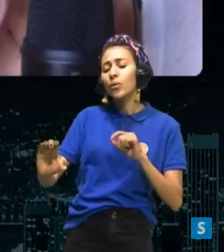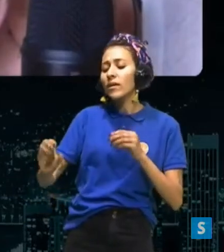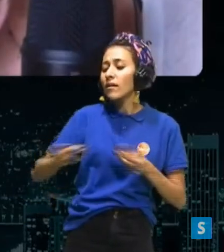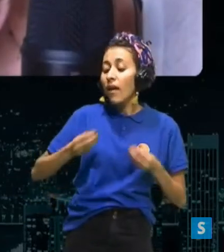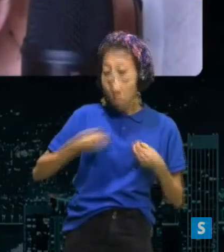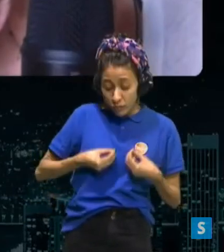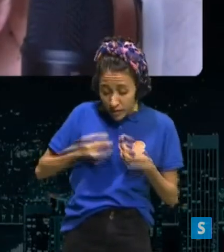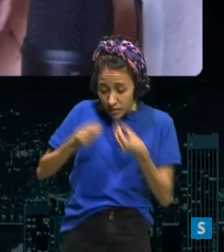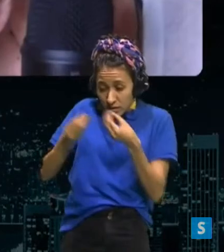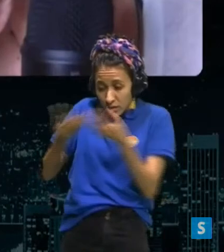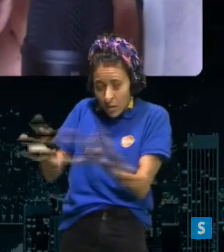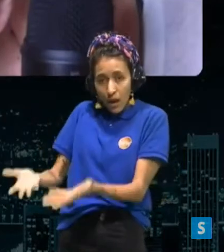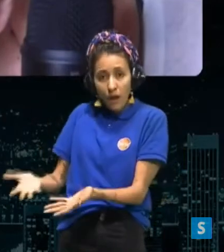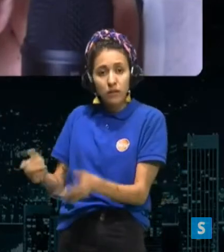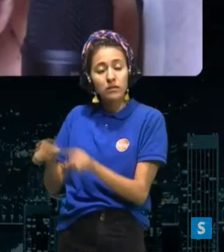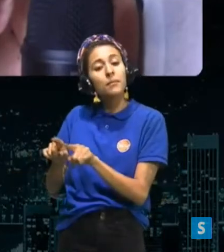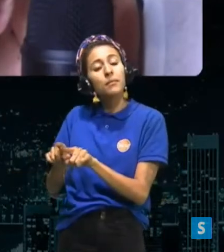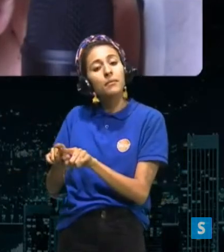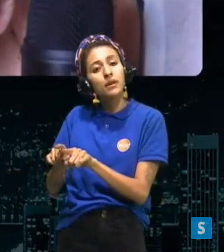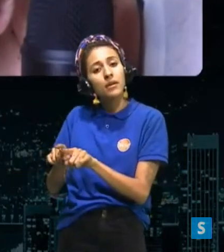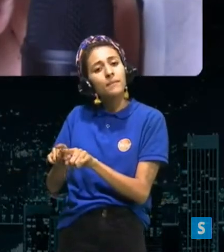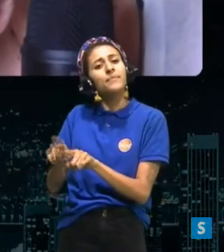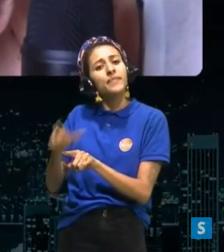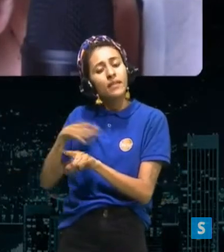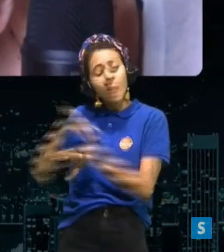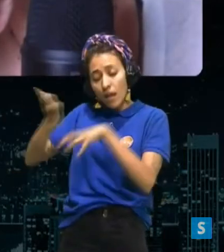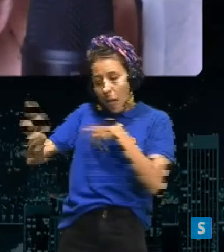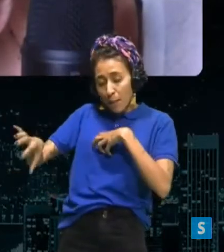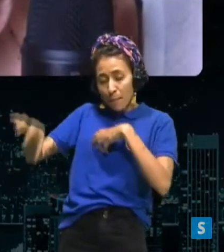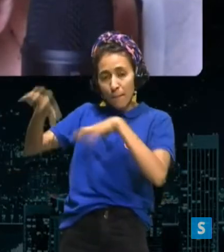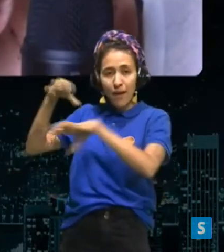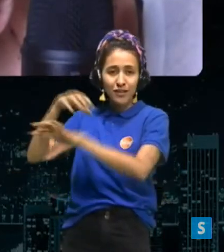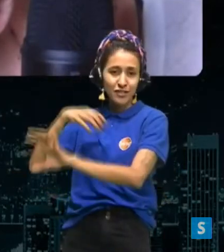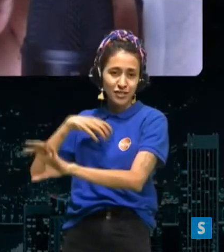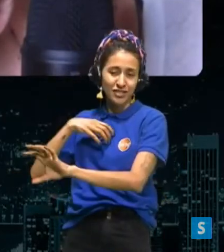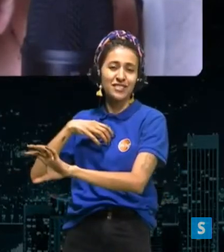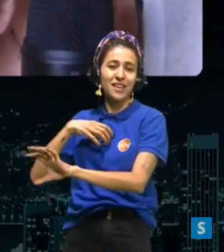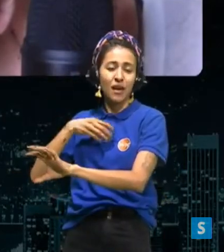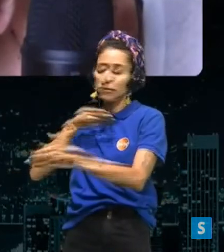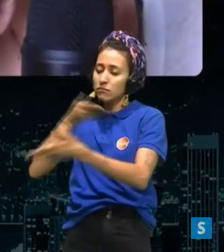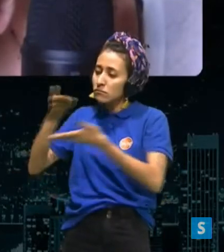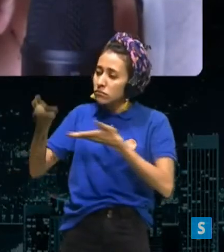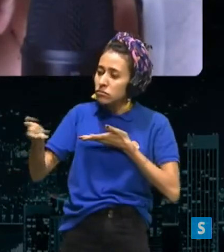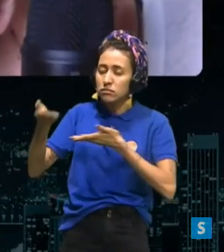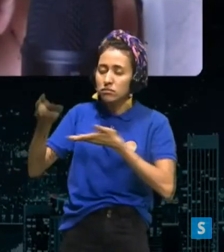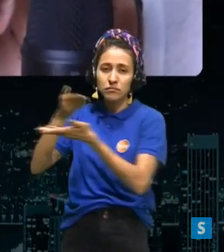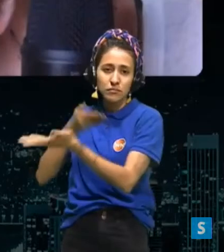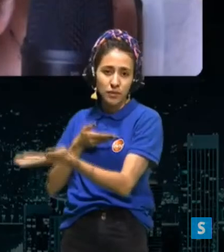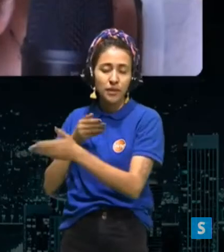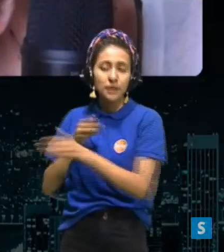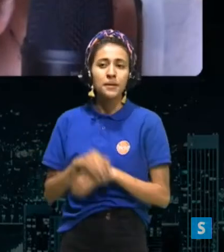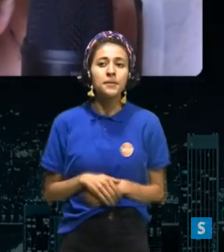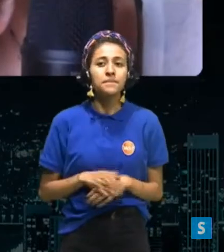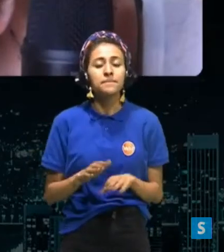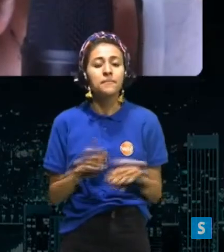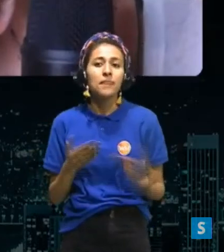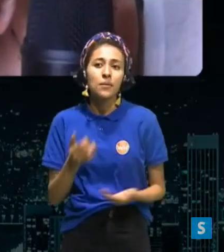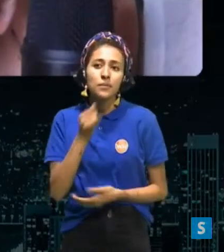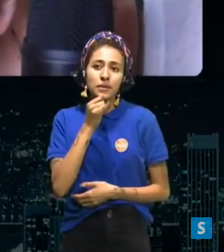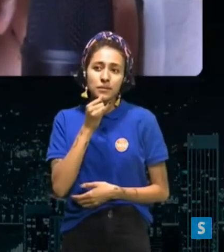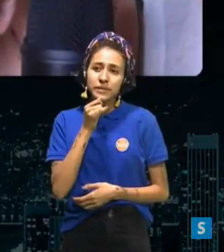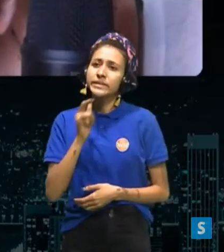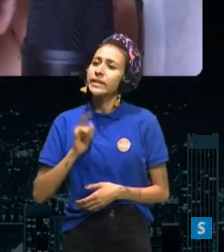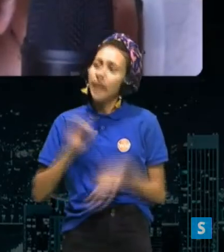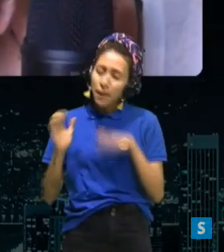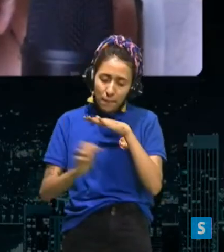sucedida que é essa reciprocidade essa então Há muitas empresas que a gente